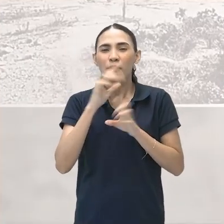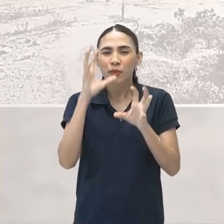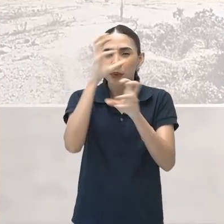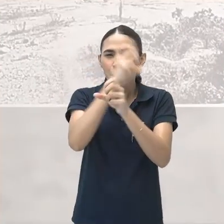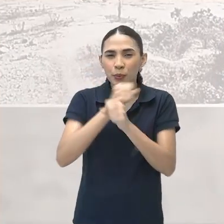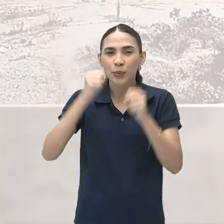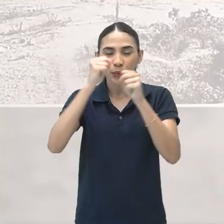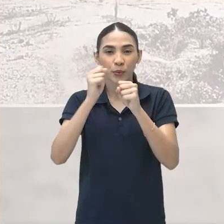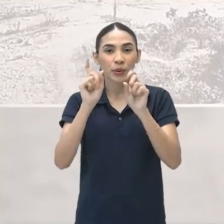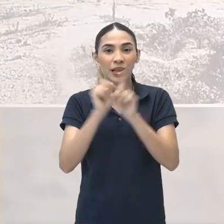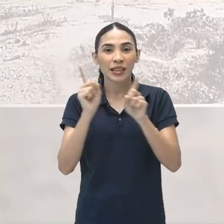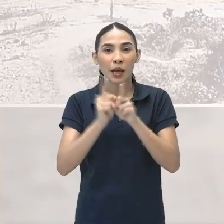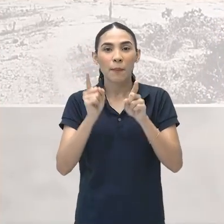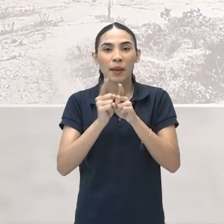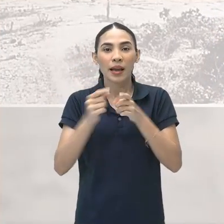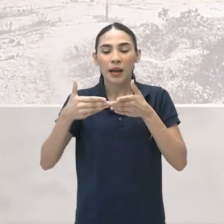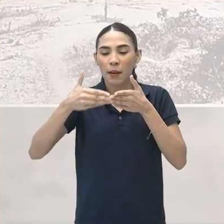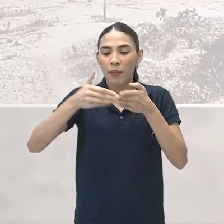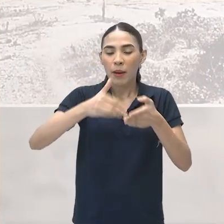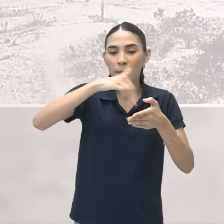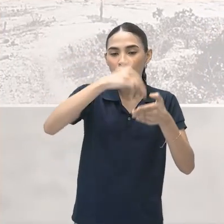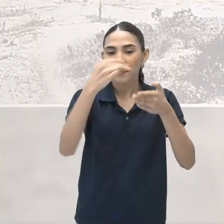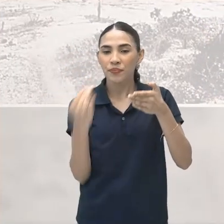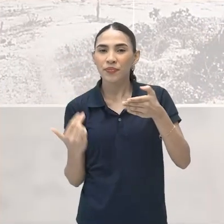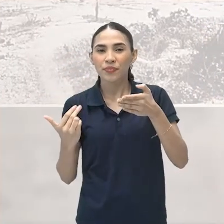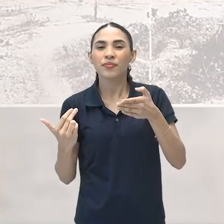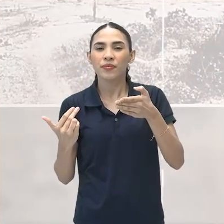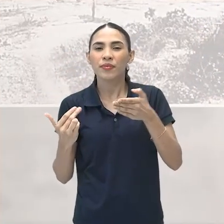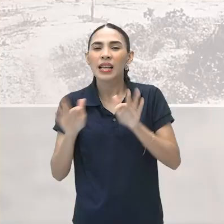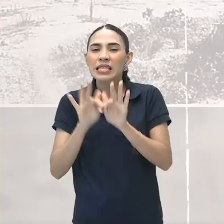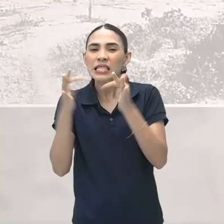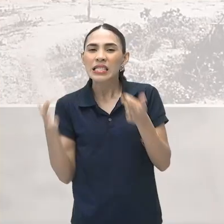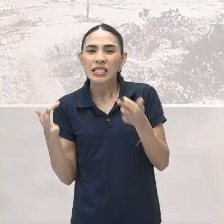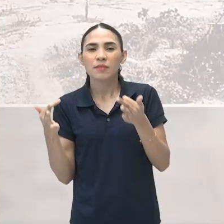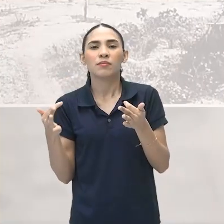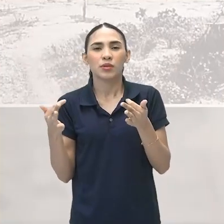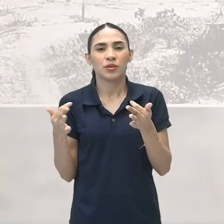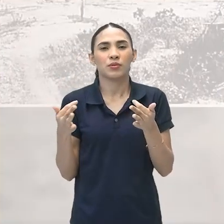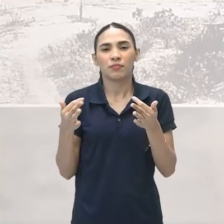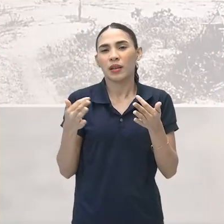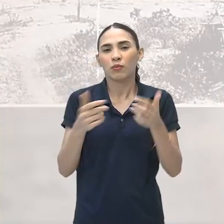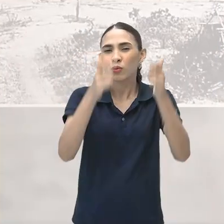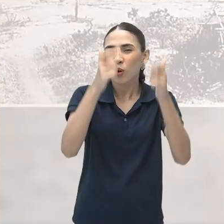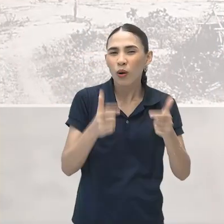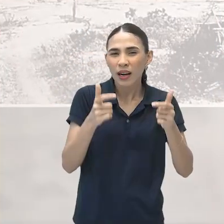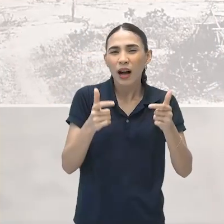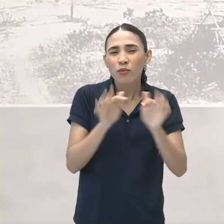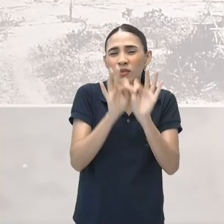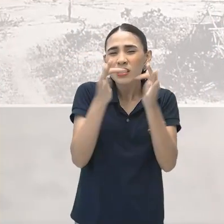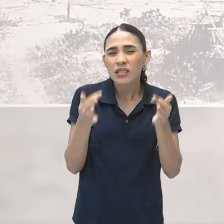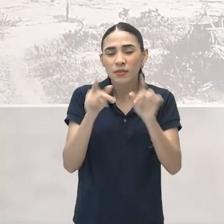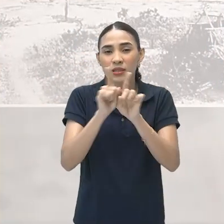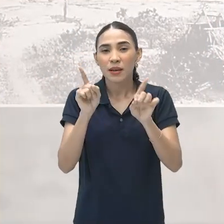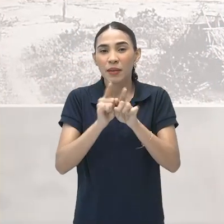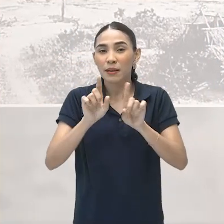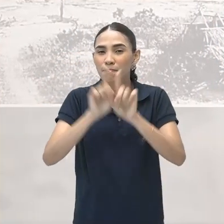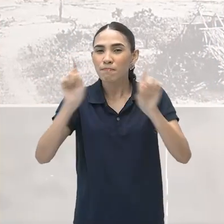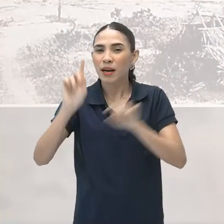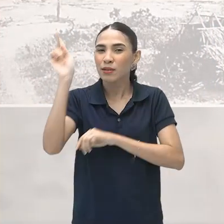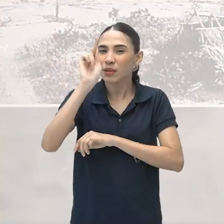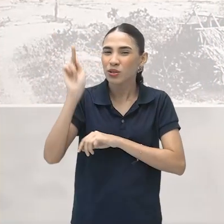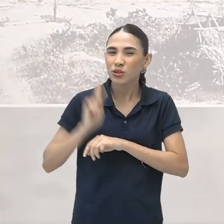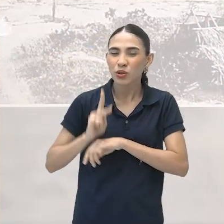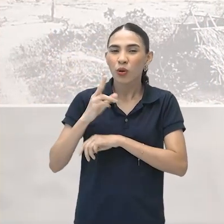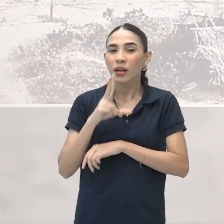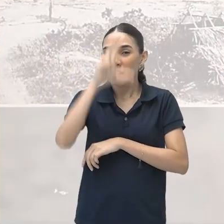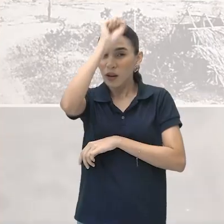O desembarque no porto precário, o lugar perdido no meio da mata, mas um destino desde que havia sido